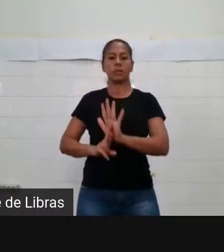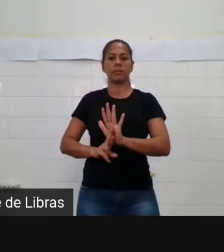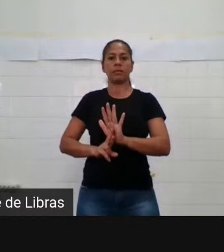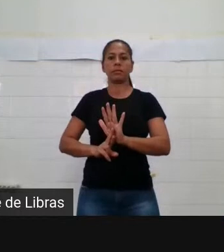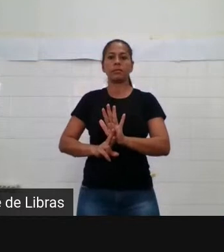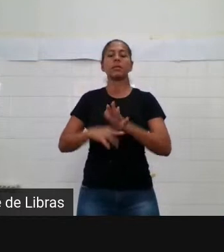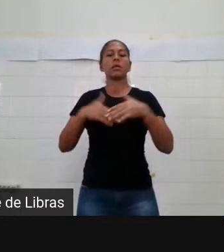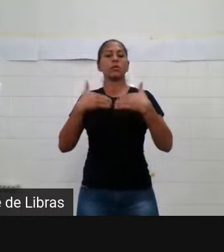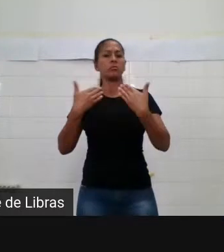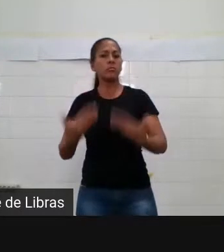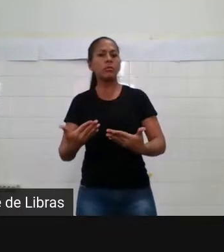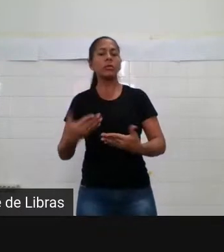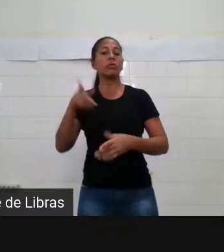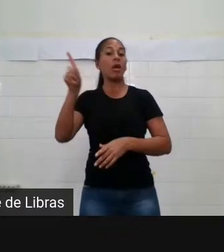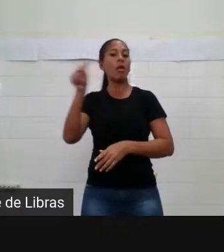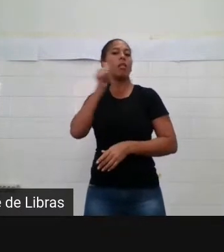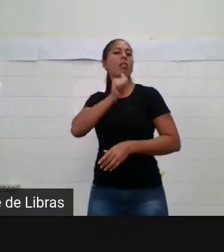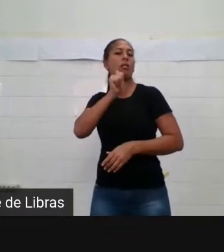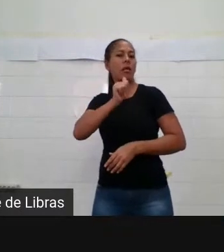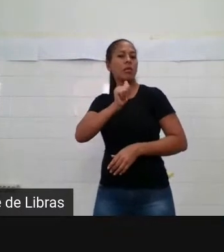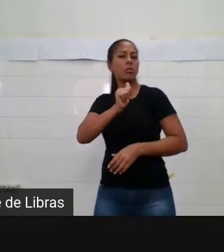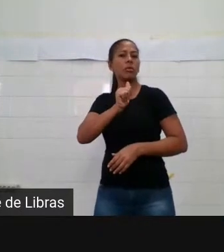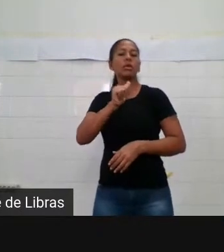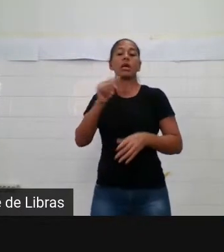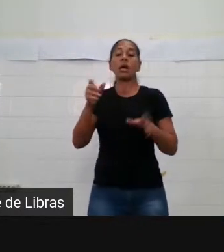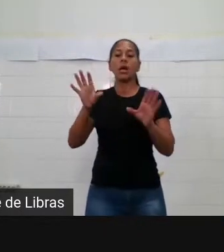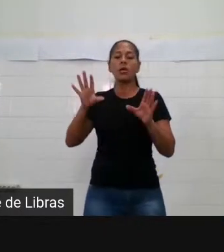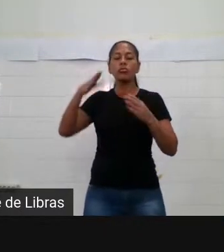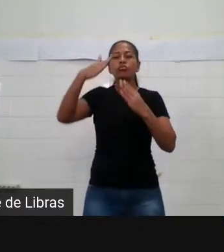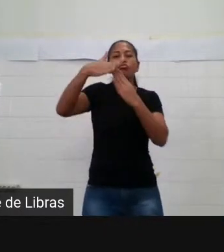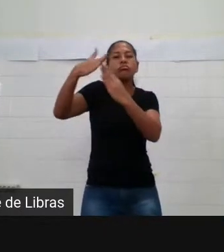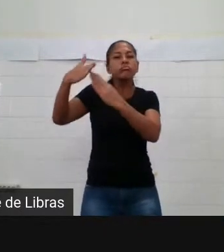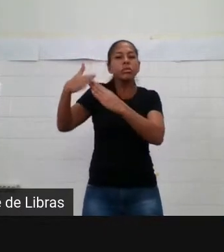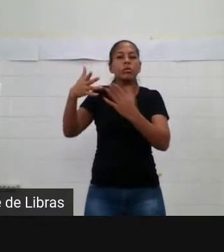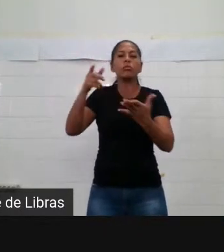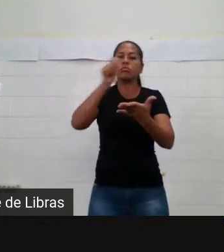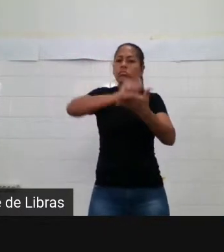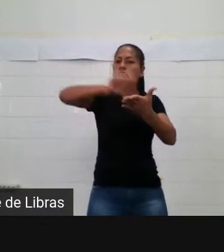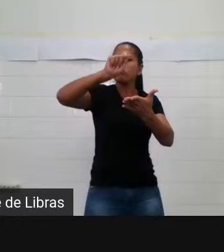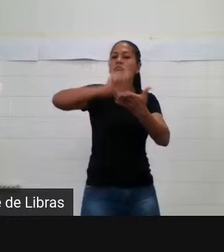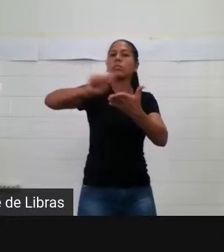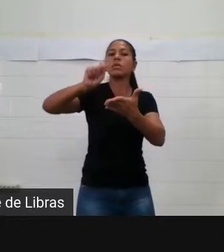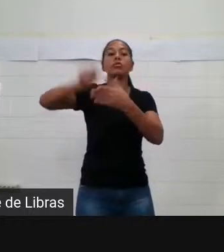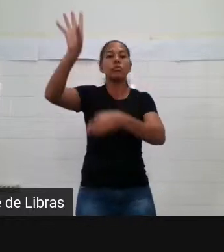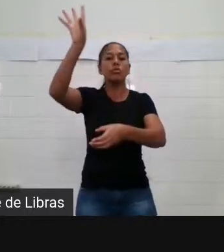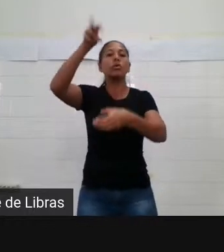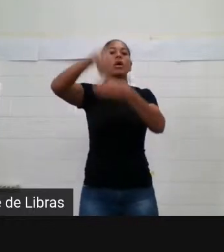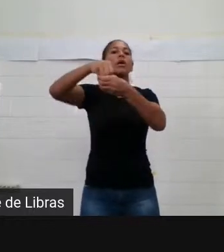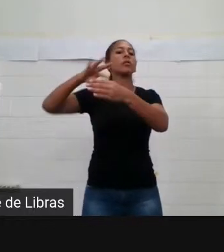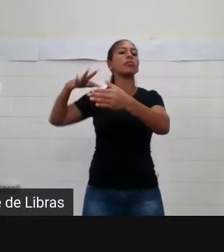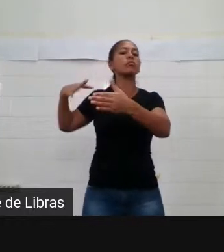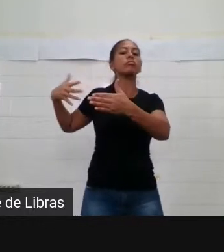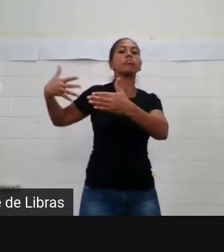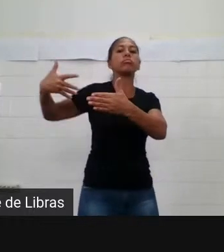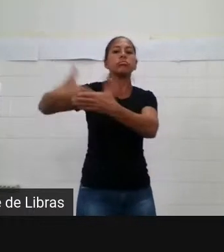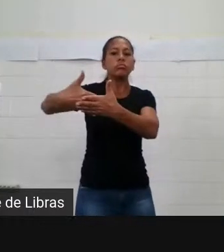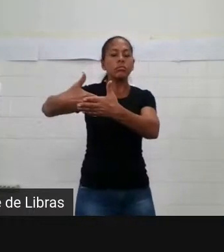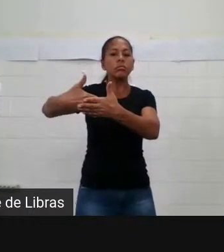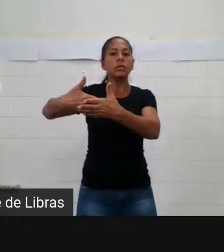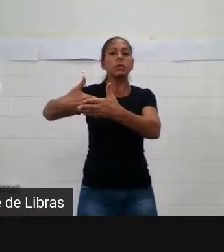a Conceição é de uma geração de escritoras, ela faz parte de uma geração de escritoras que